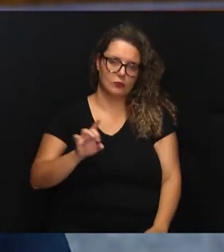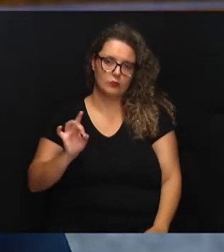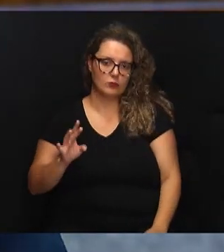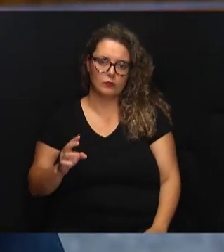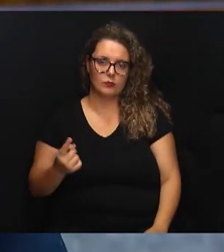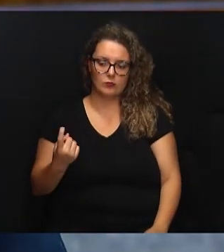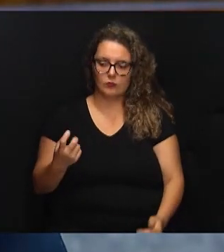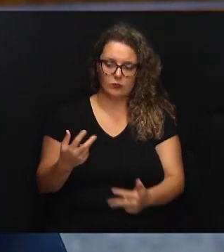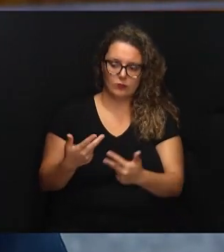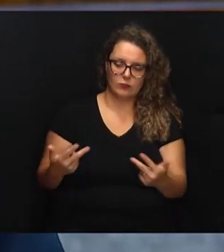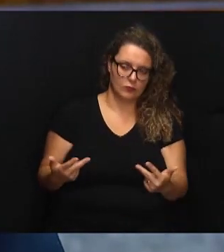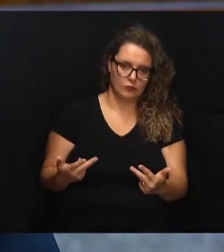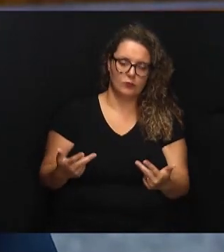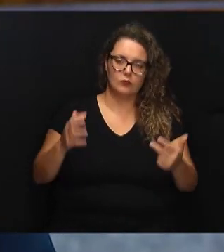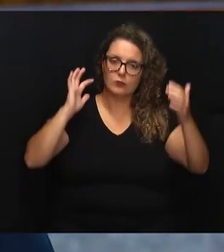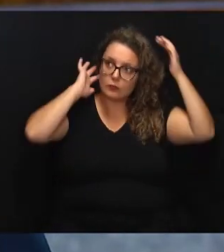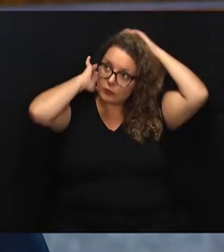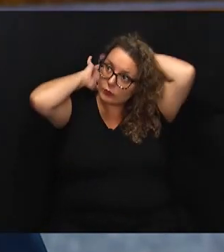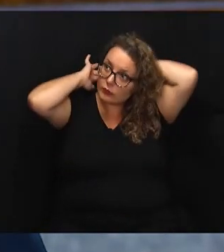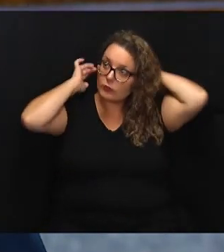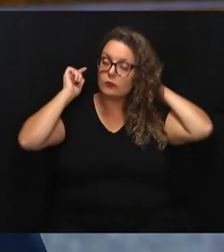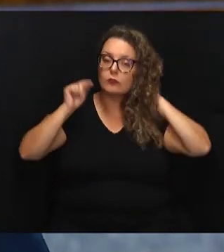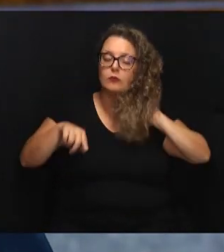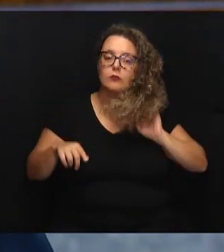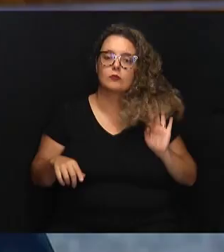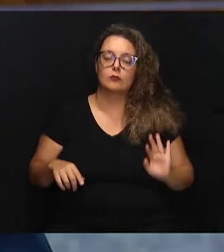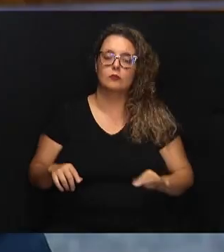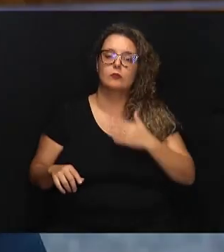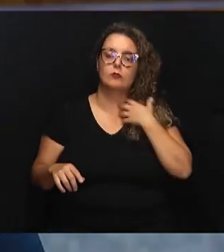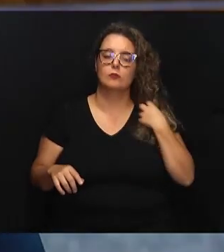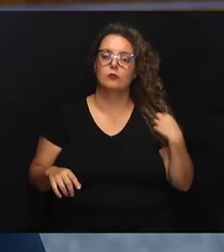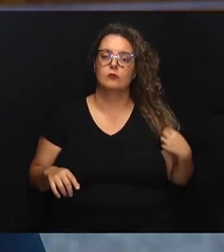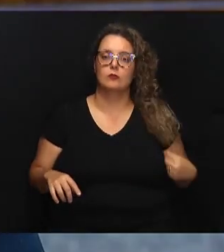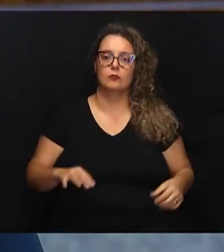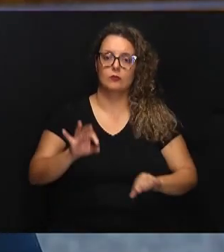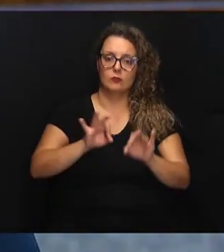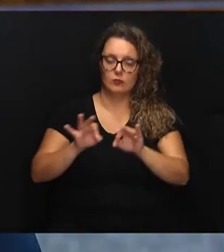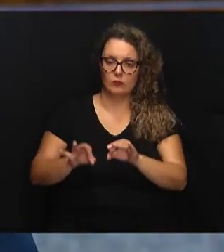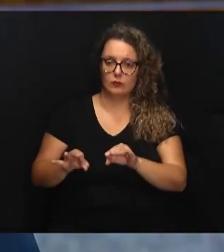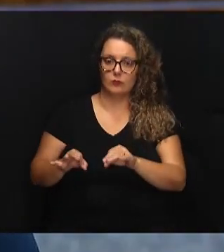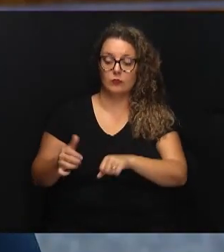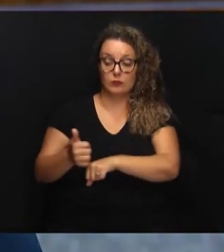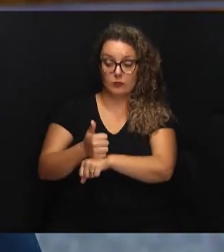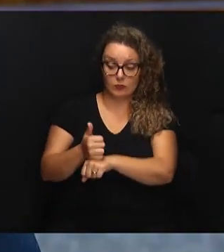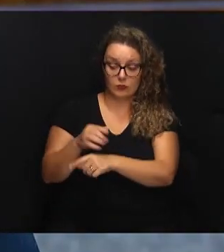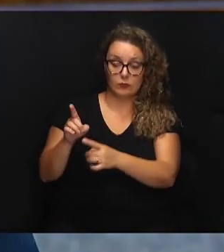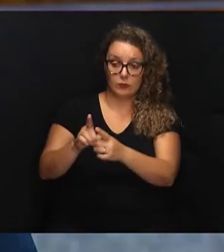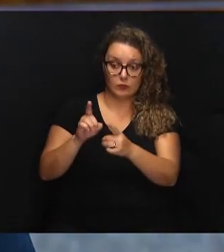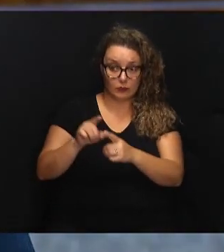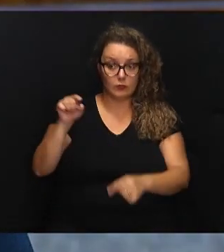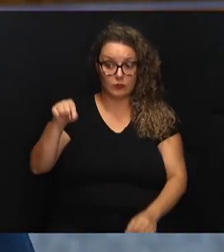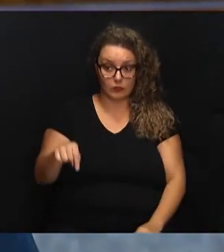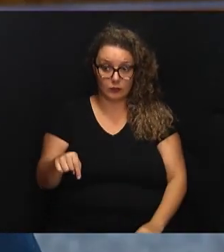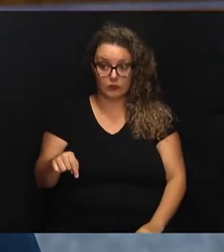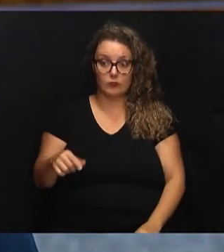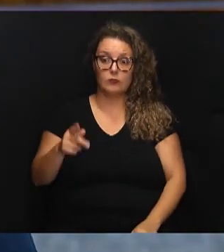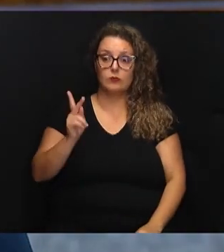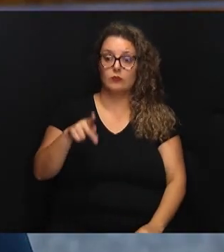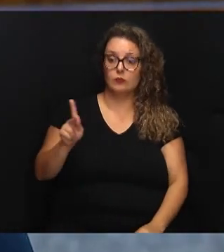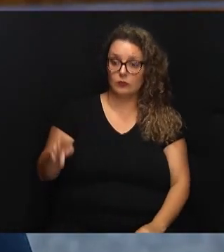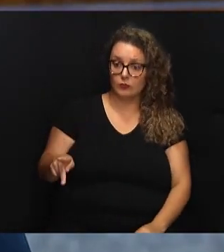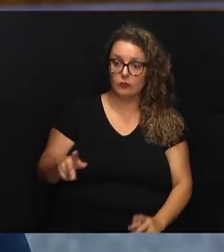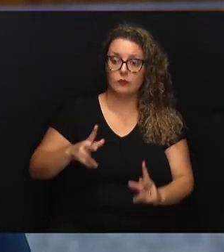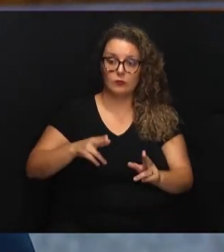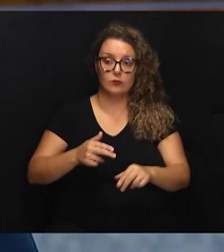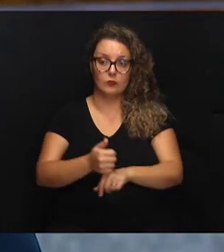aspecto. E no caso desse projeto é capacitar para que o profissional que está na ponta atendendo, tanto o professor quanto o